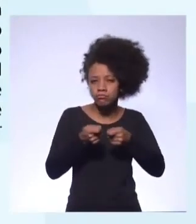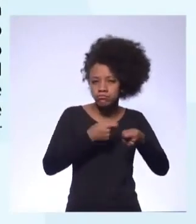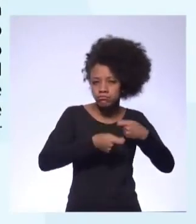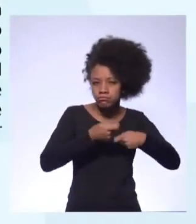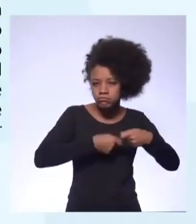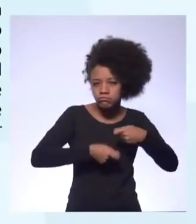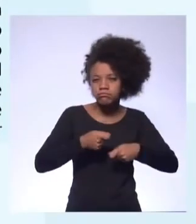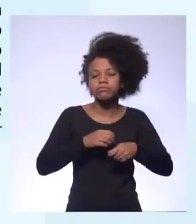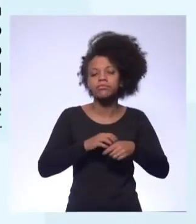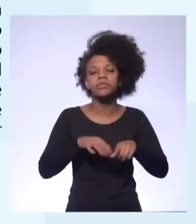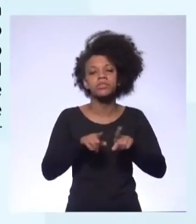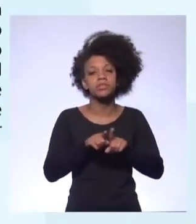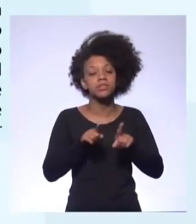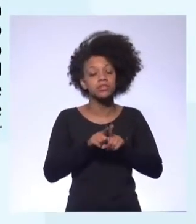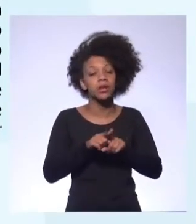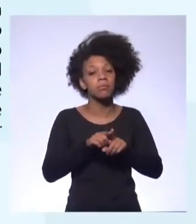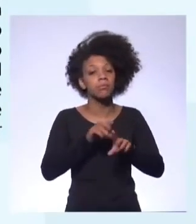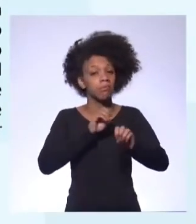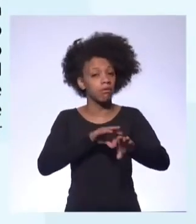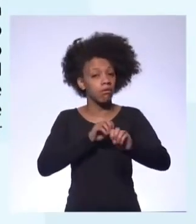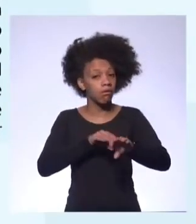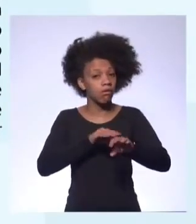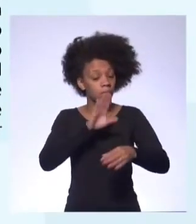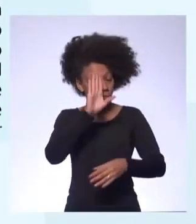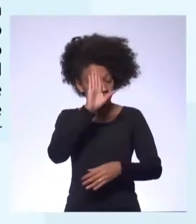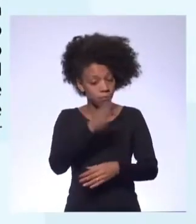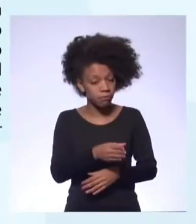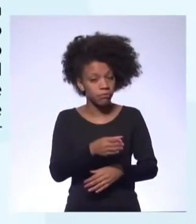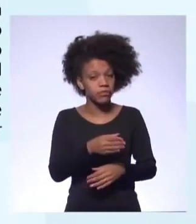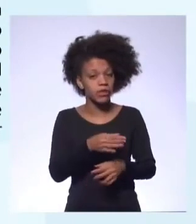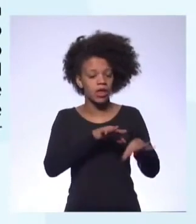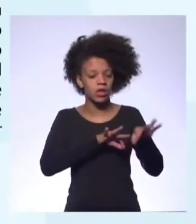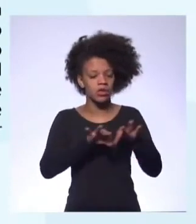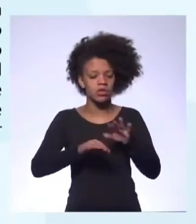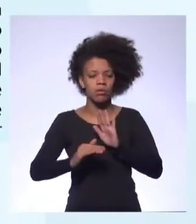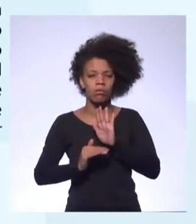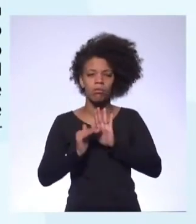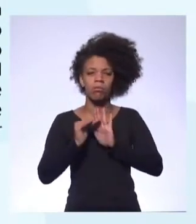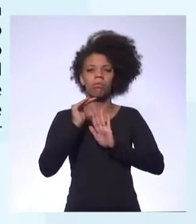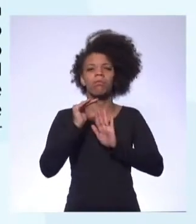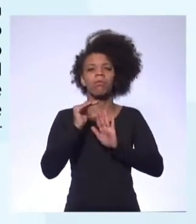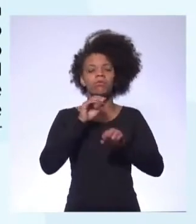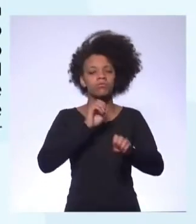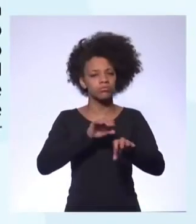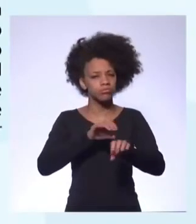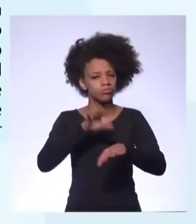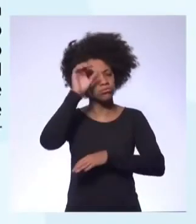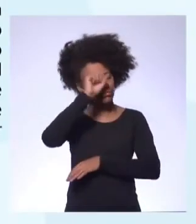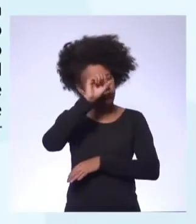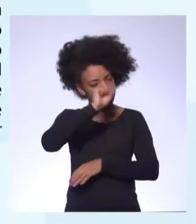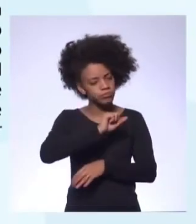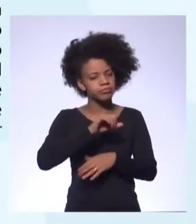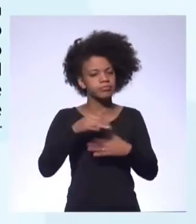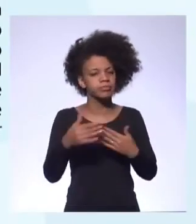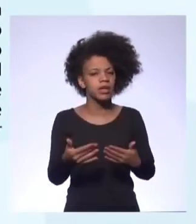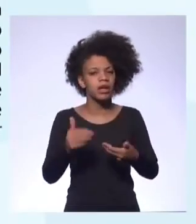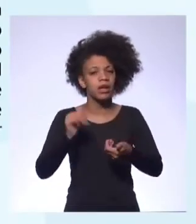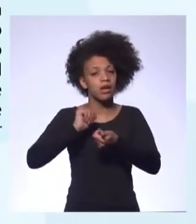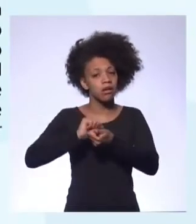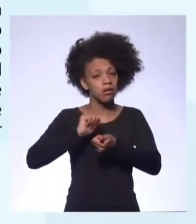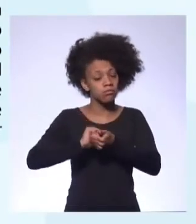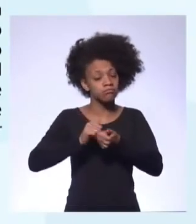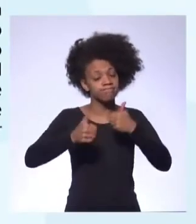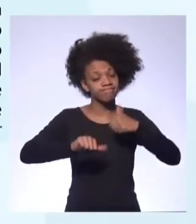dos níveis e modalidades de ensino previsto, a organização do processo de ensino de ensino-aprendizagem, à avaliação